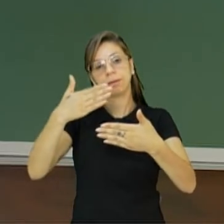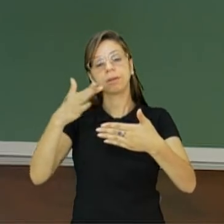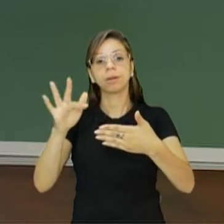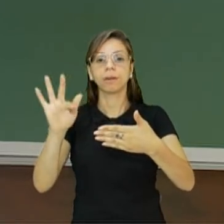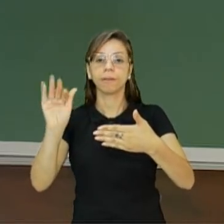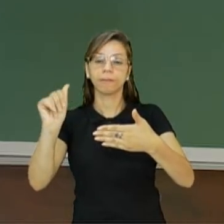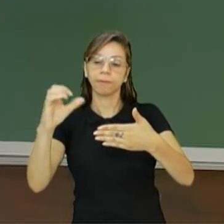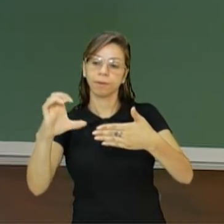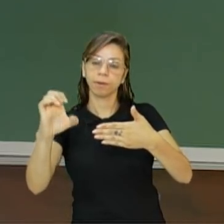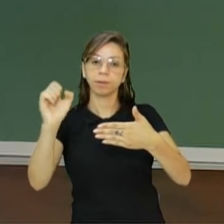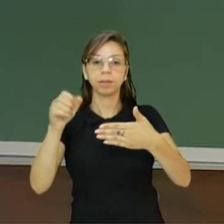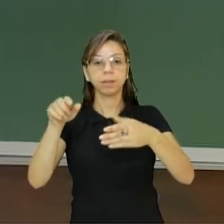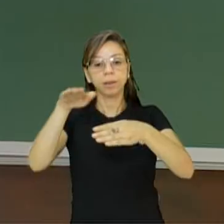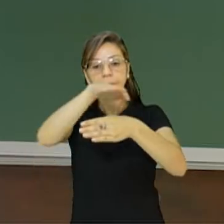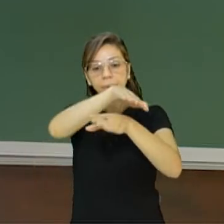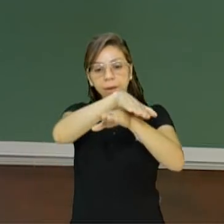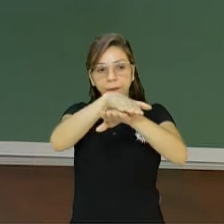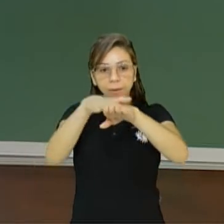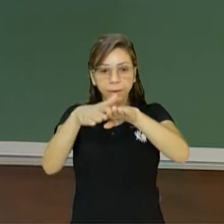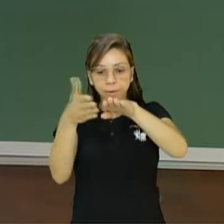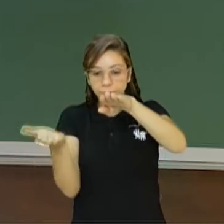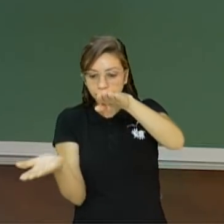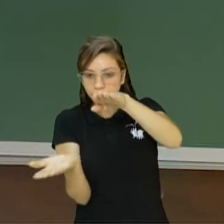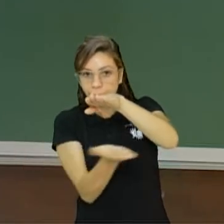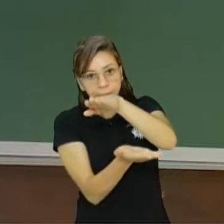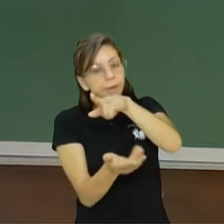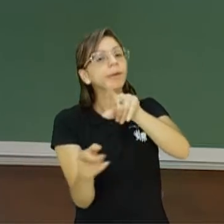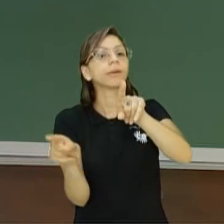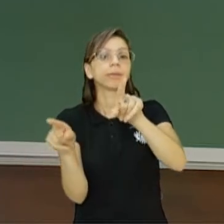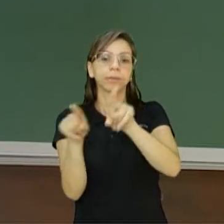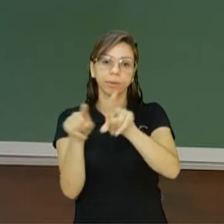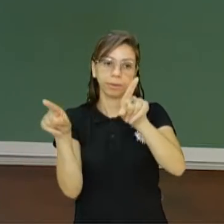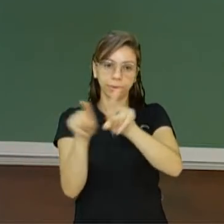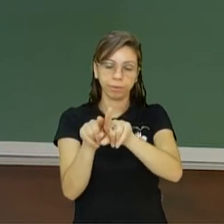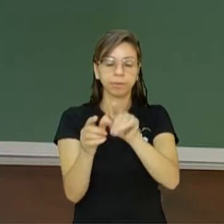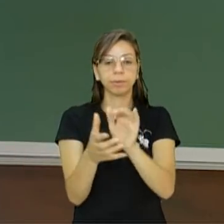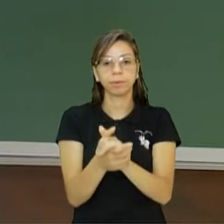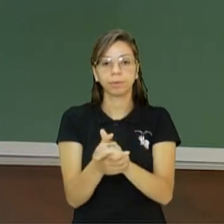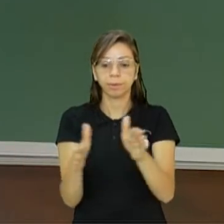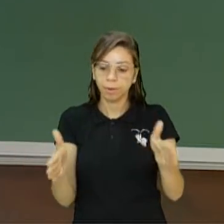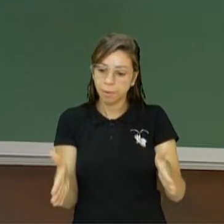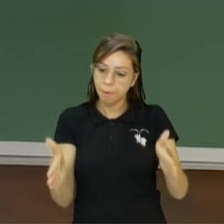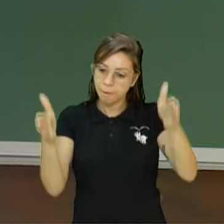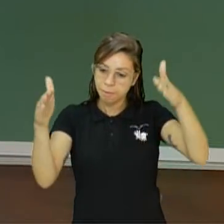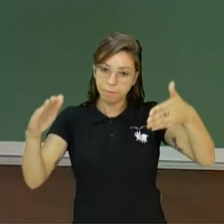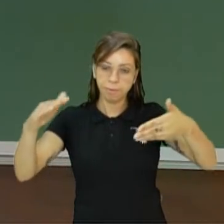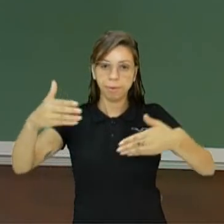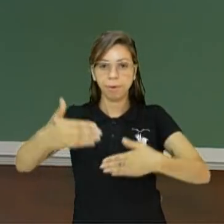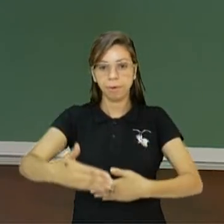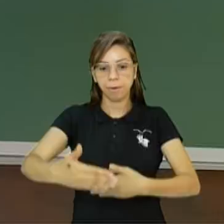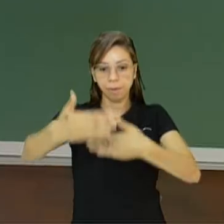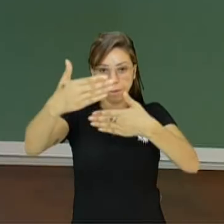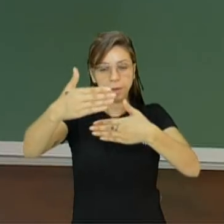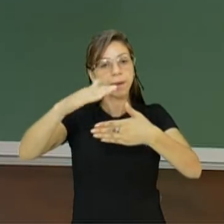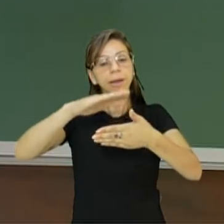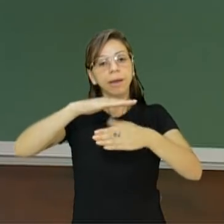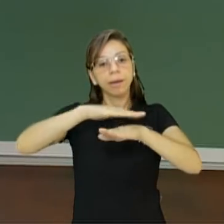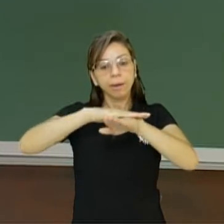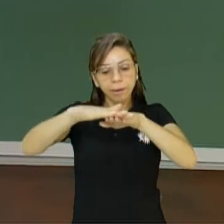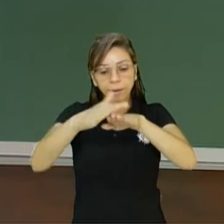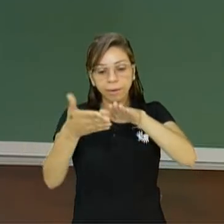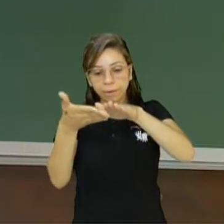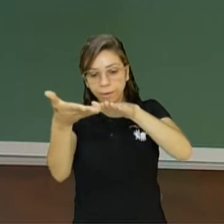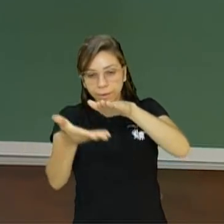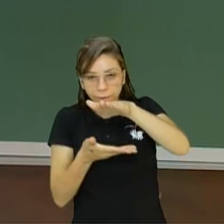faces laterais e as das bases. Então, a face é a parte plana do poliedro, tá